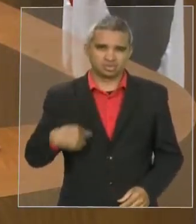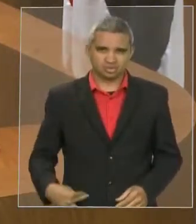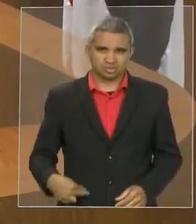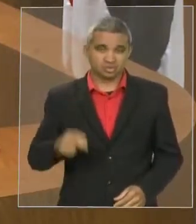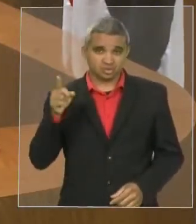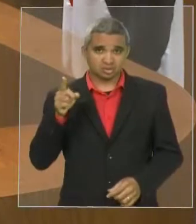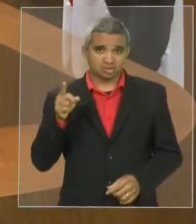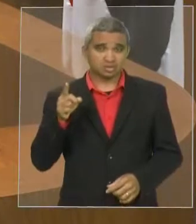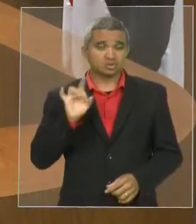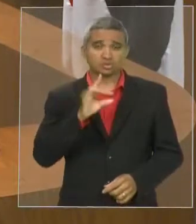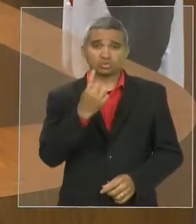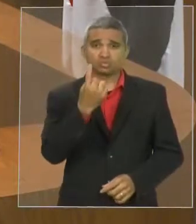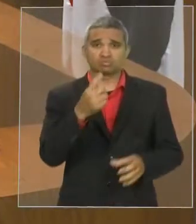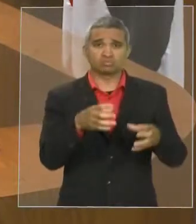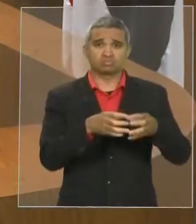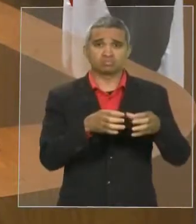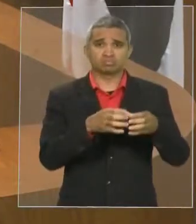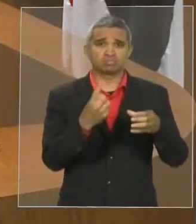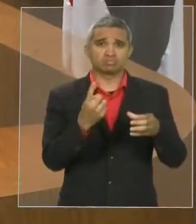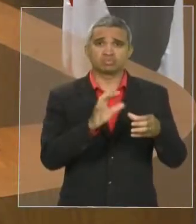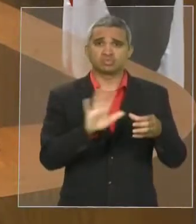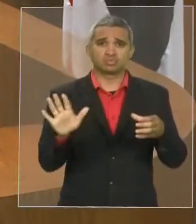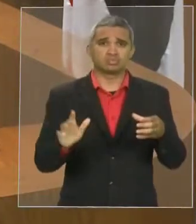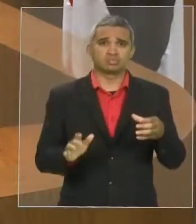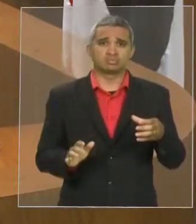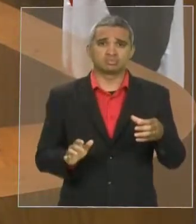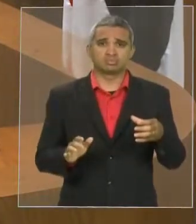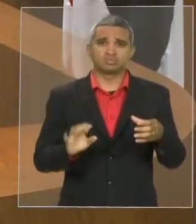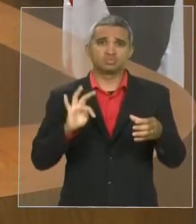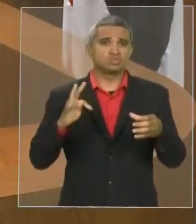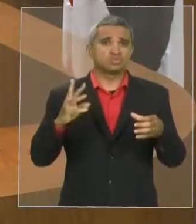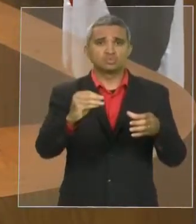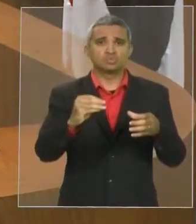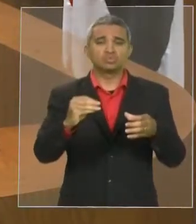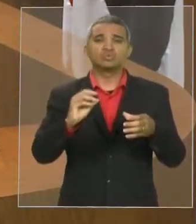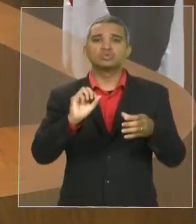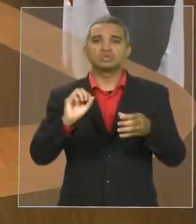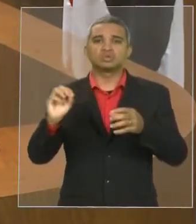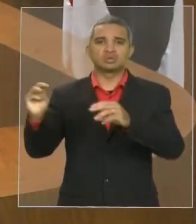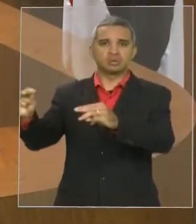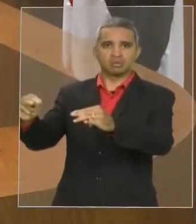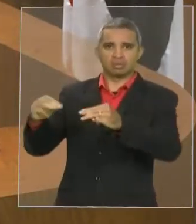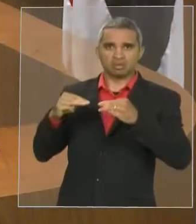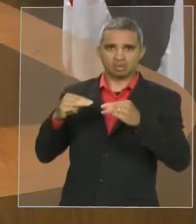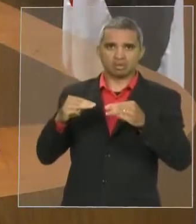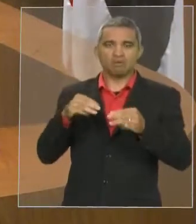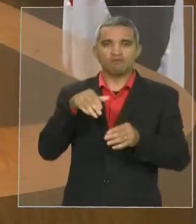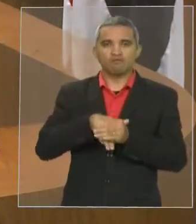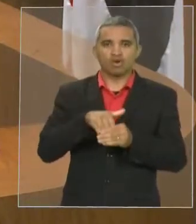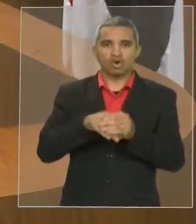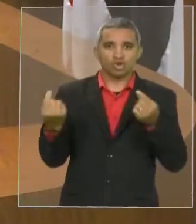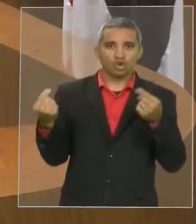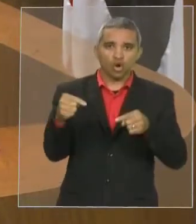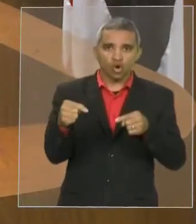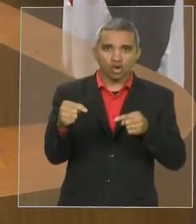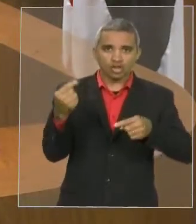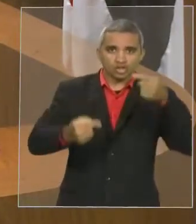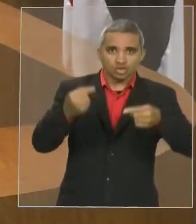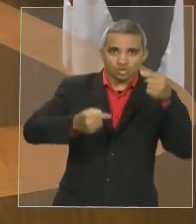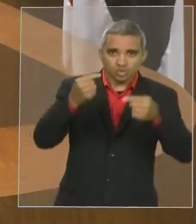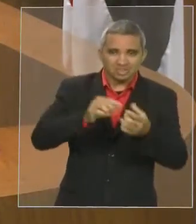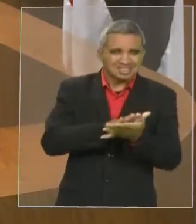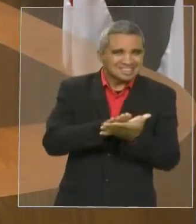Estado do Maranhão, e nós clamamos respeito pelo Parlamento Estadual, respeito pela democracia no Estado do Maranhão. Deputado Brade,